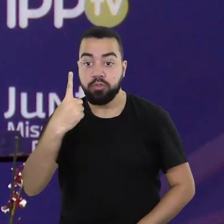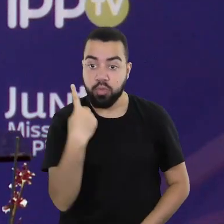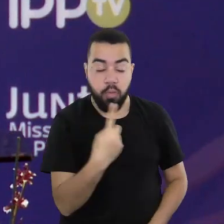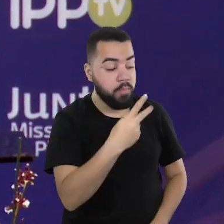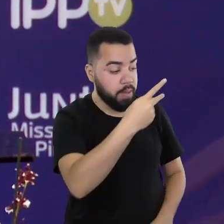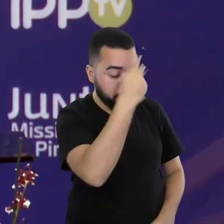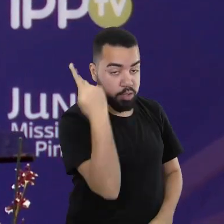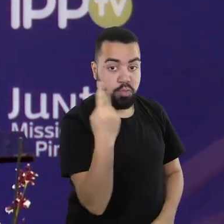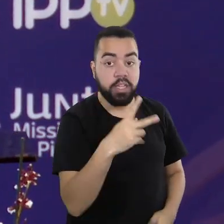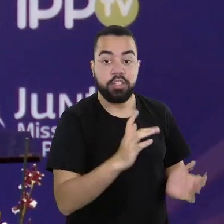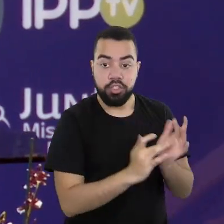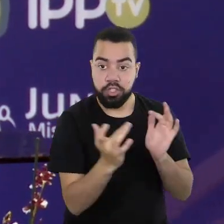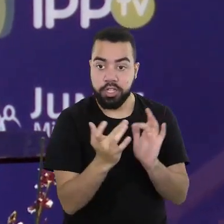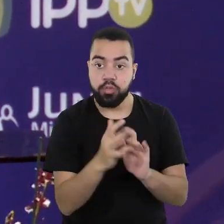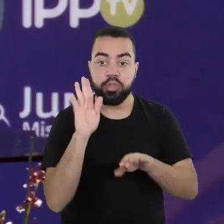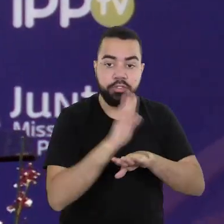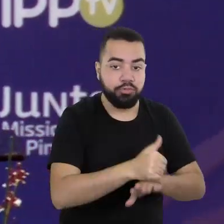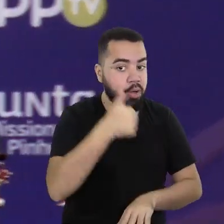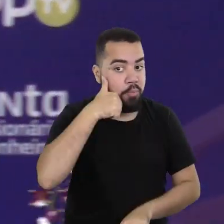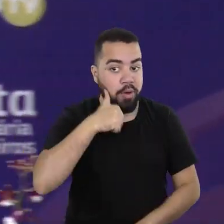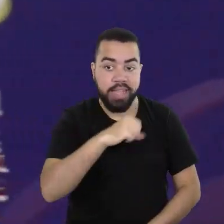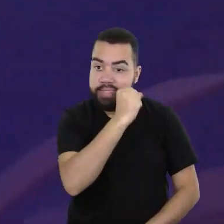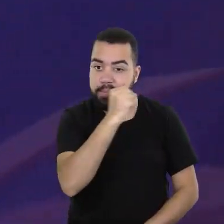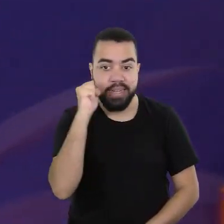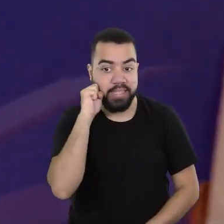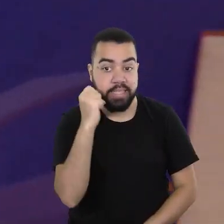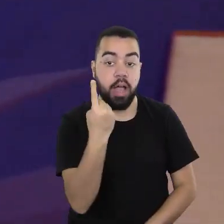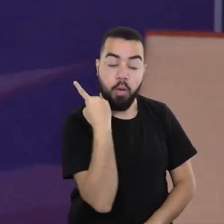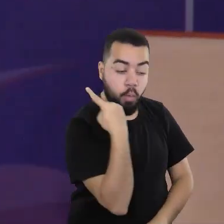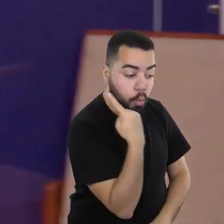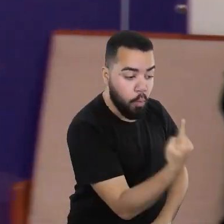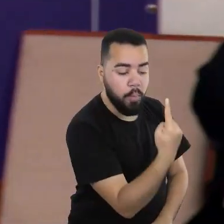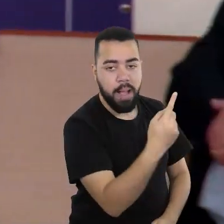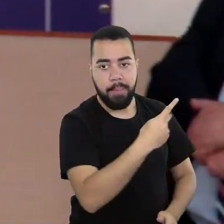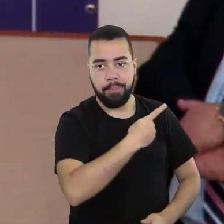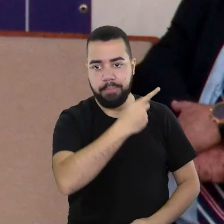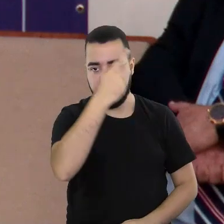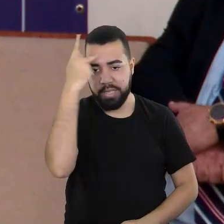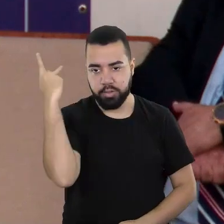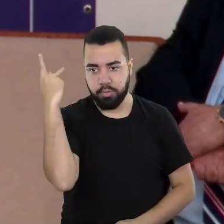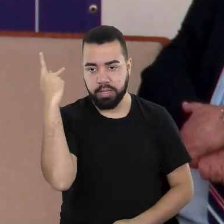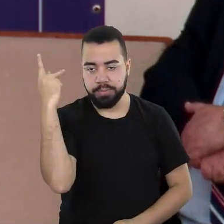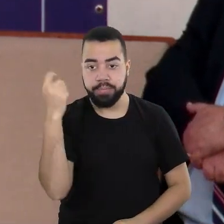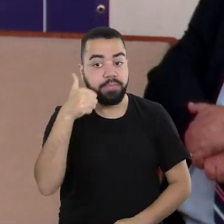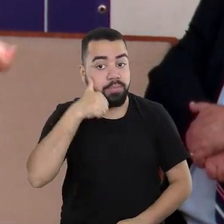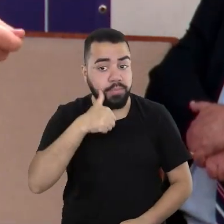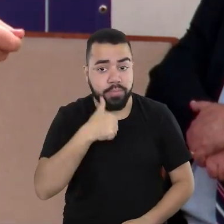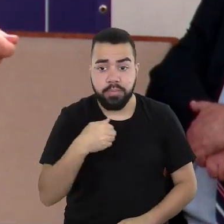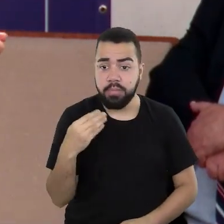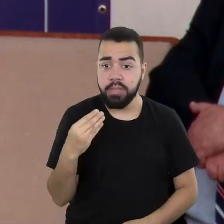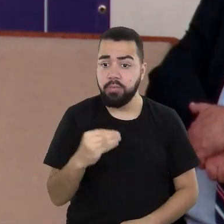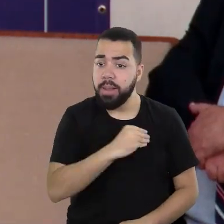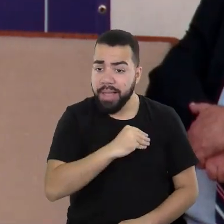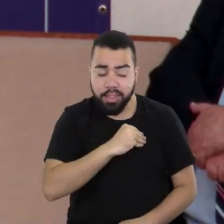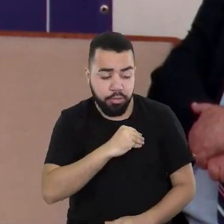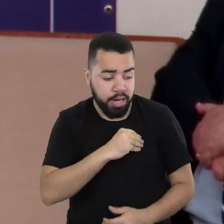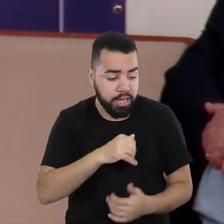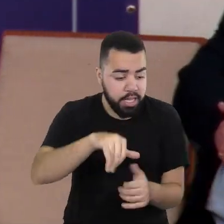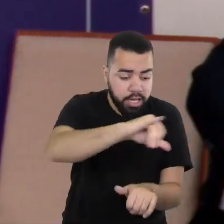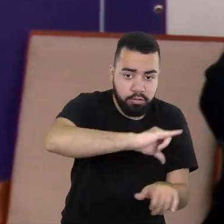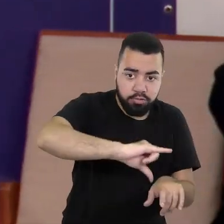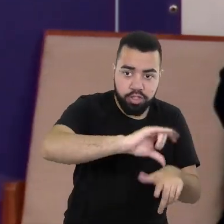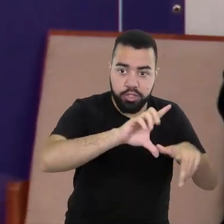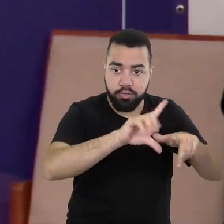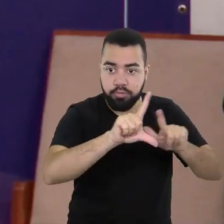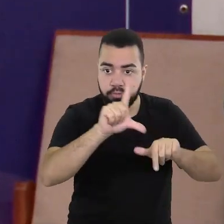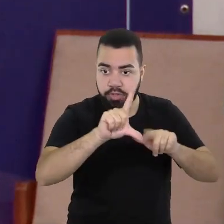pessoa. Jesus tratou daquela mulher pecadora que ungiu os seus pés com óleo, uma pessoa. Jesus, ele